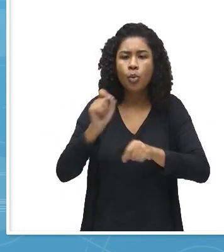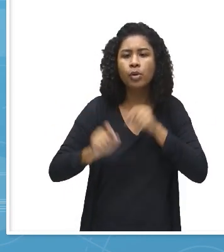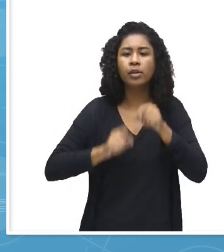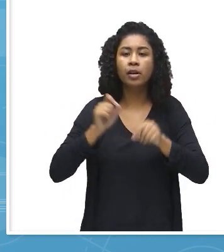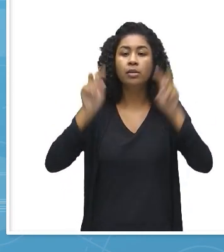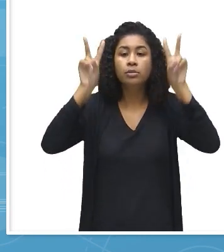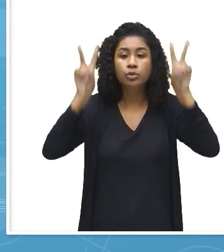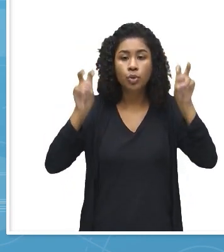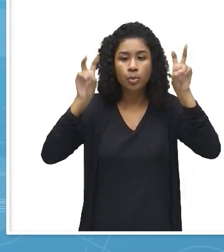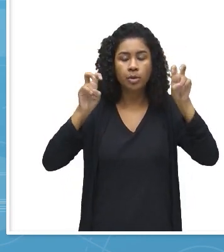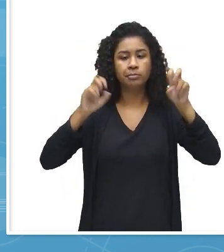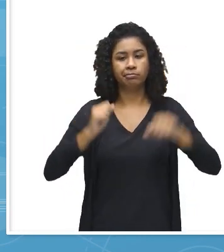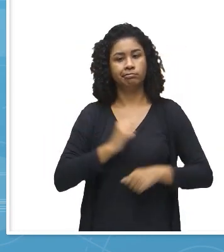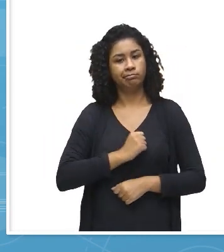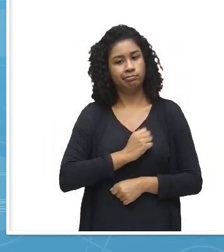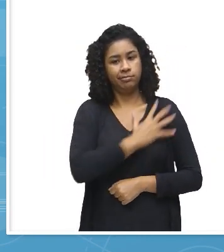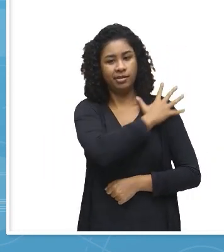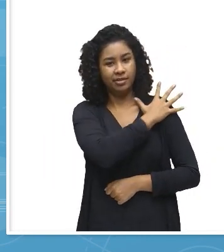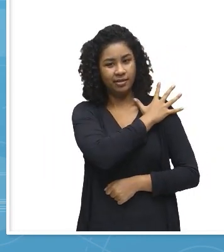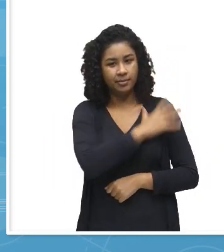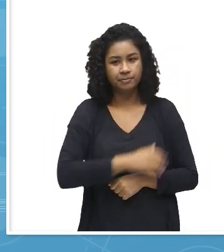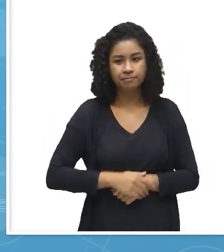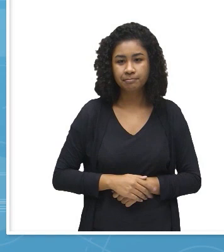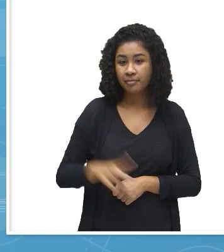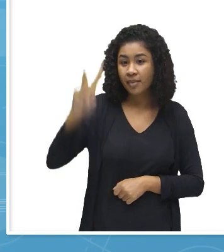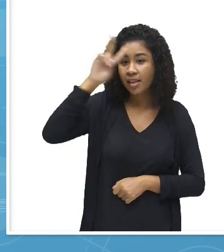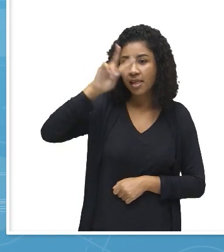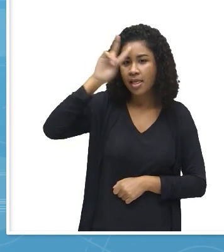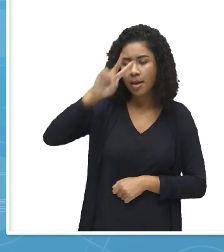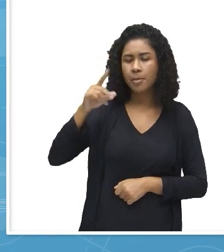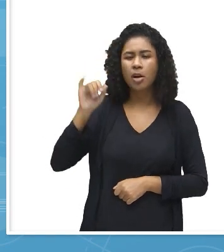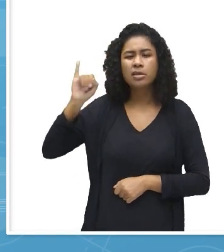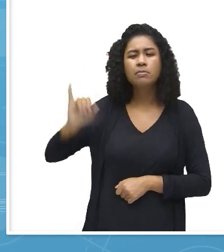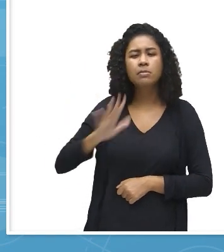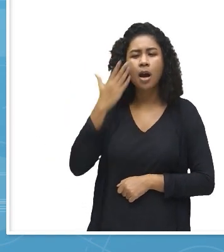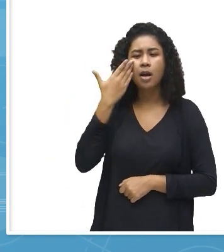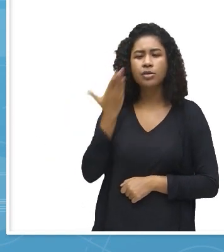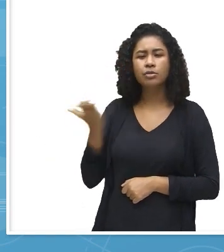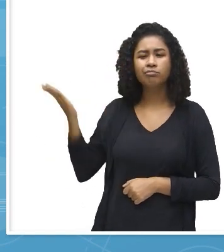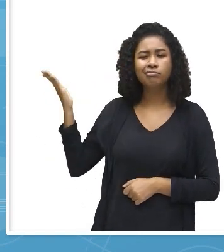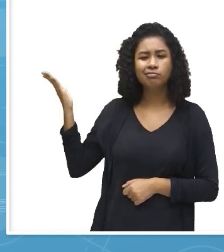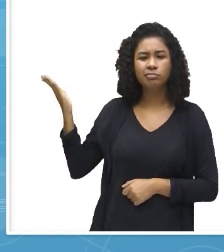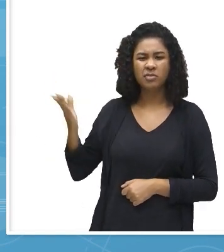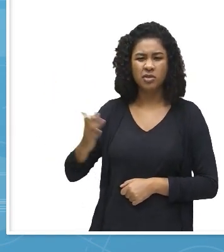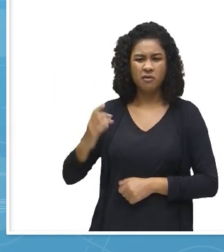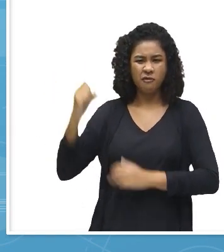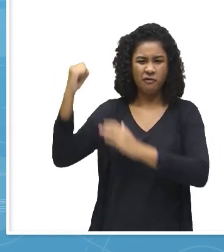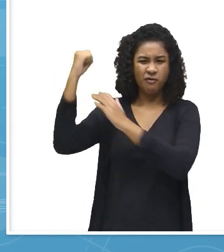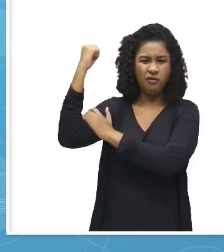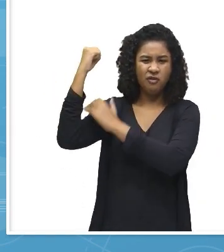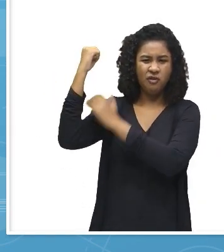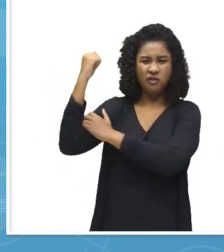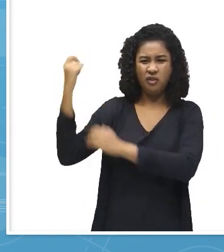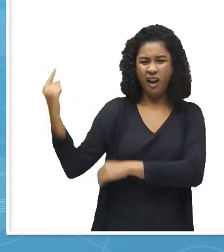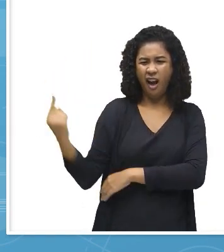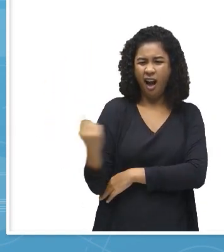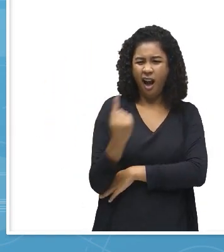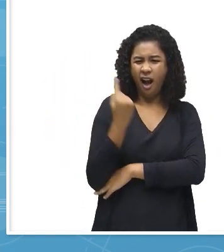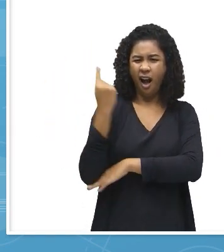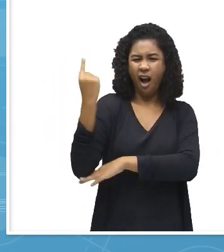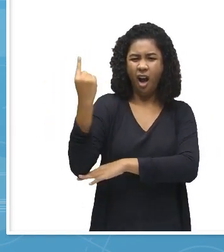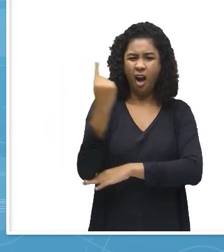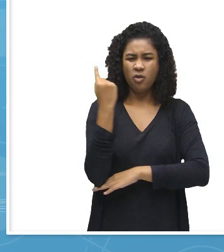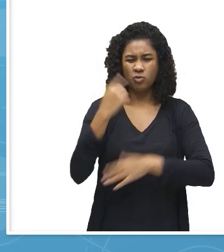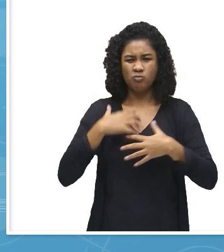da questão militar. Então eles eram, lembra que eu falei para vocês? Olha a imagem que eu trouxe. Fortes, altos,